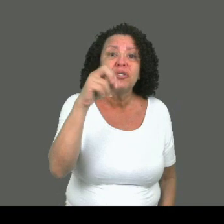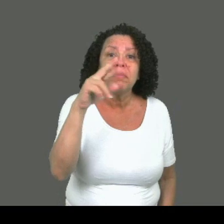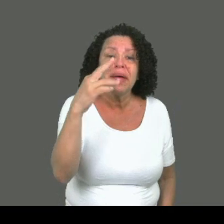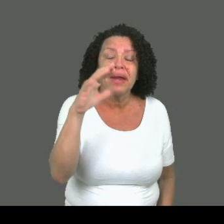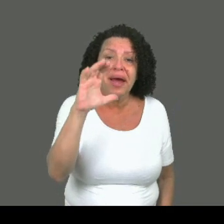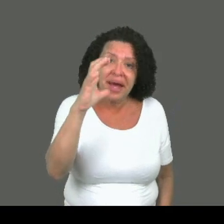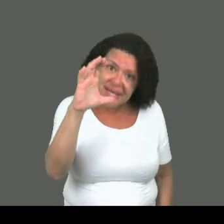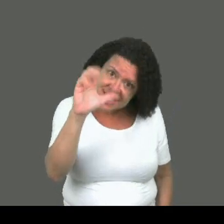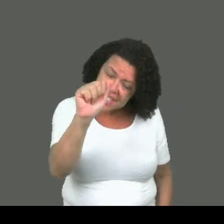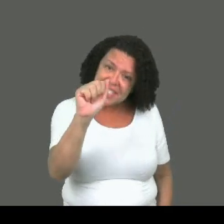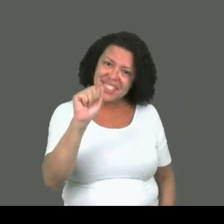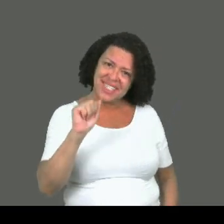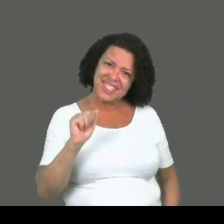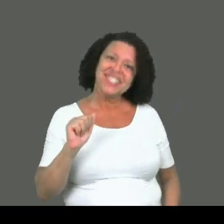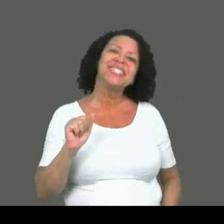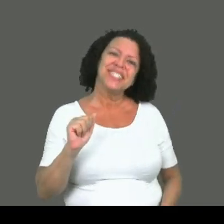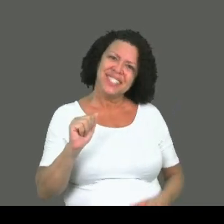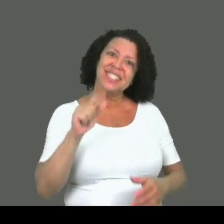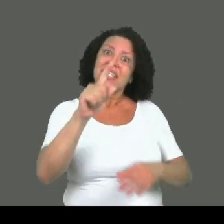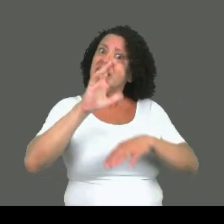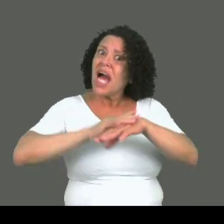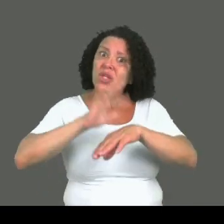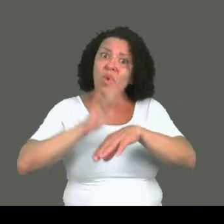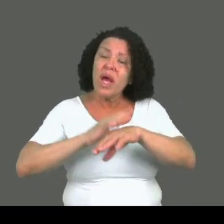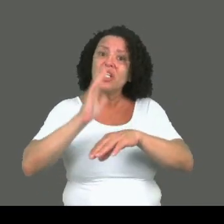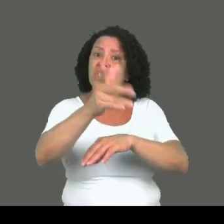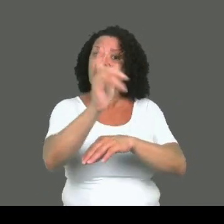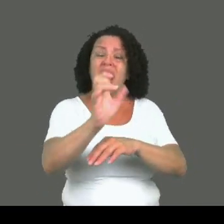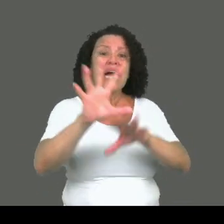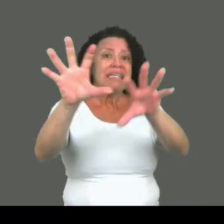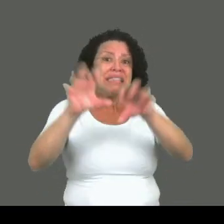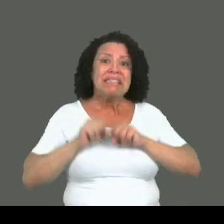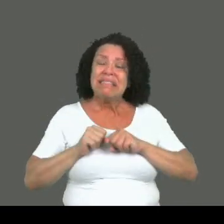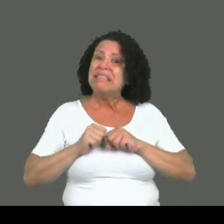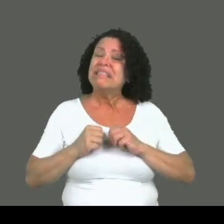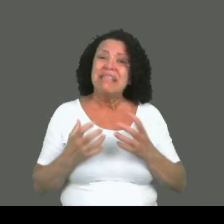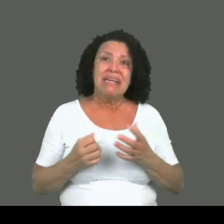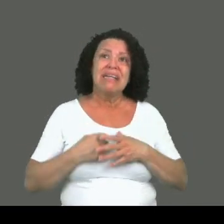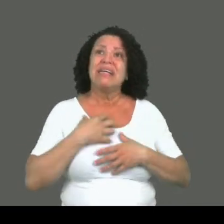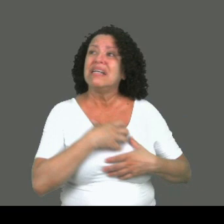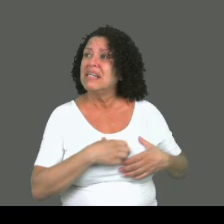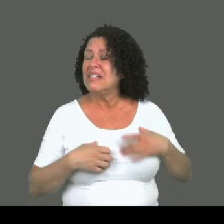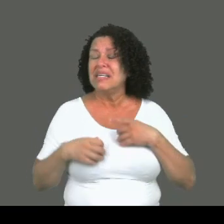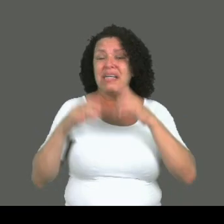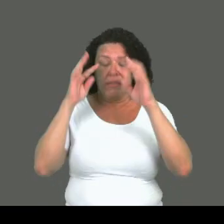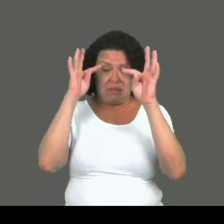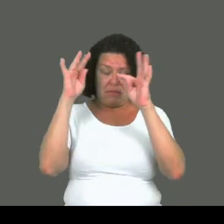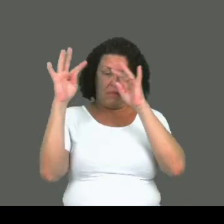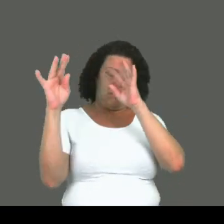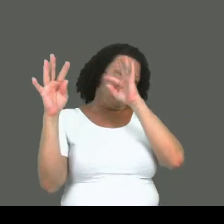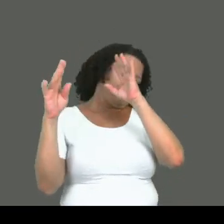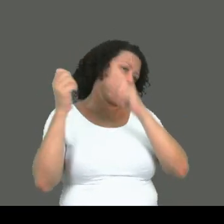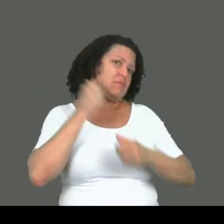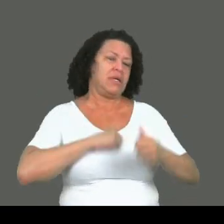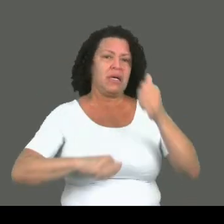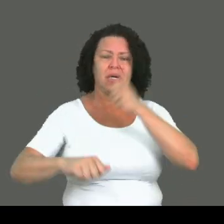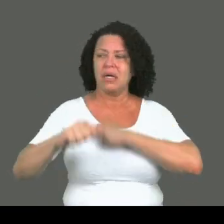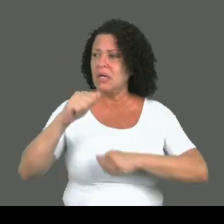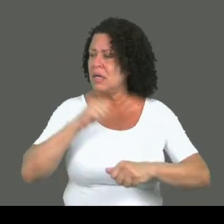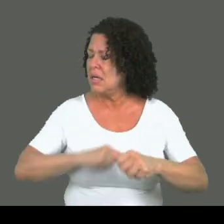ansiedade patológica, num grau patológico, acaba gerando inúmeros transtornos de